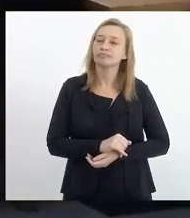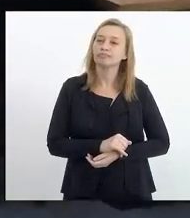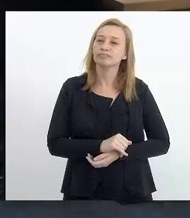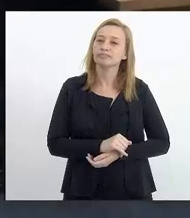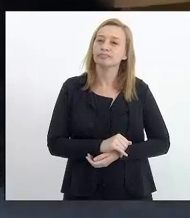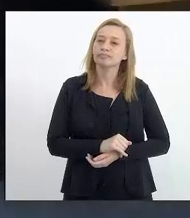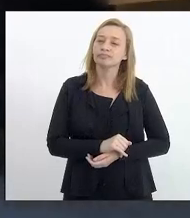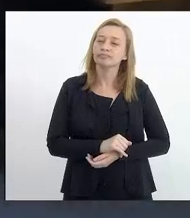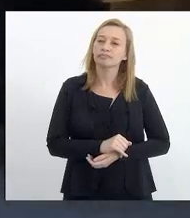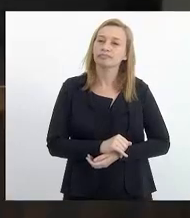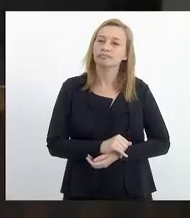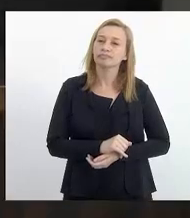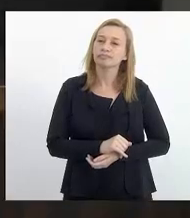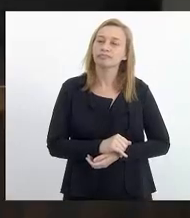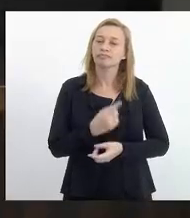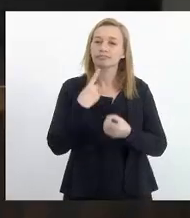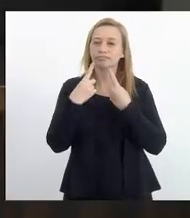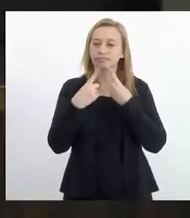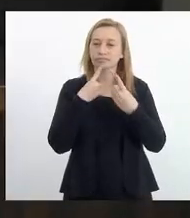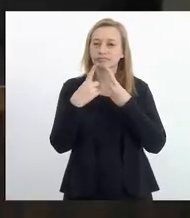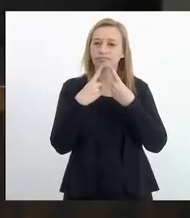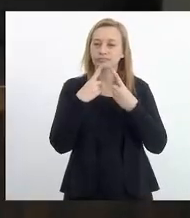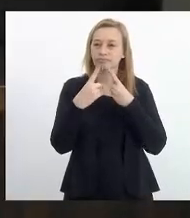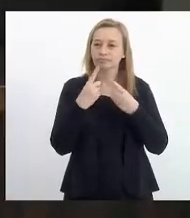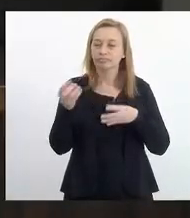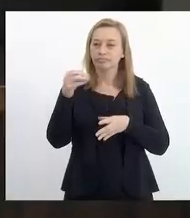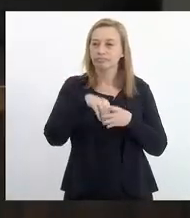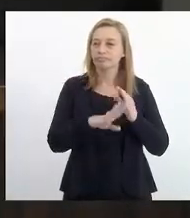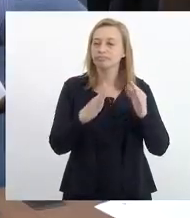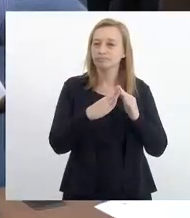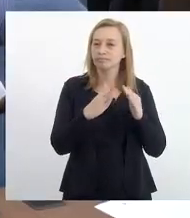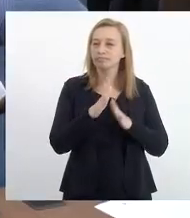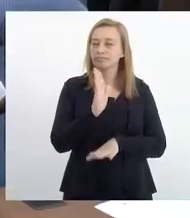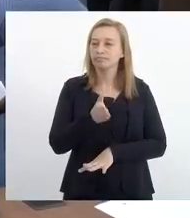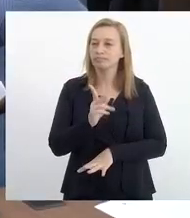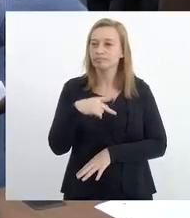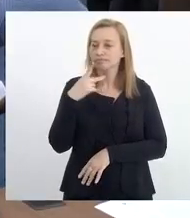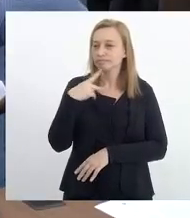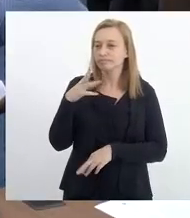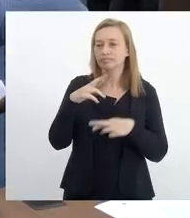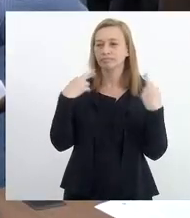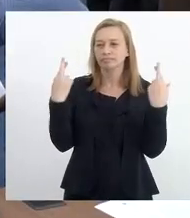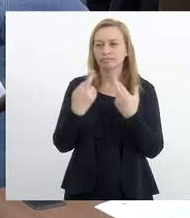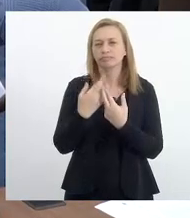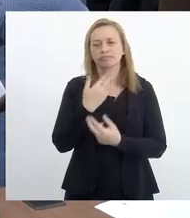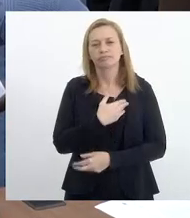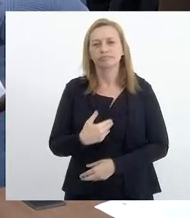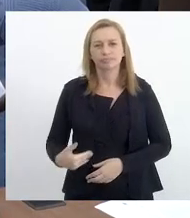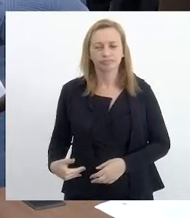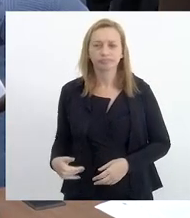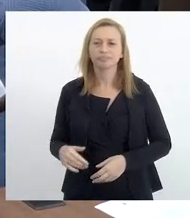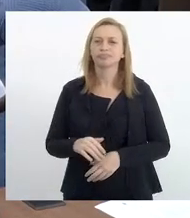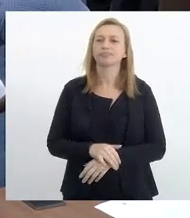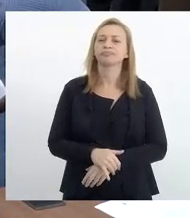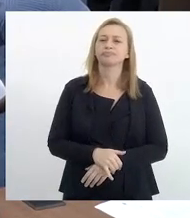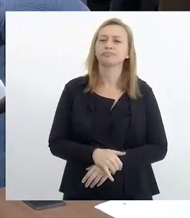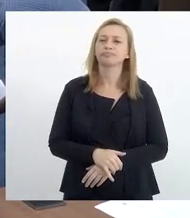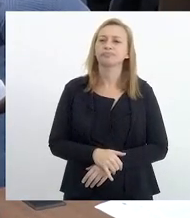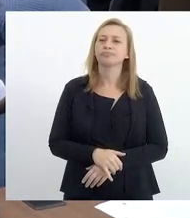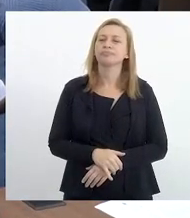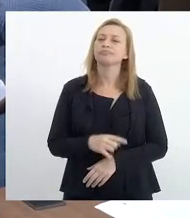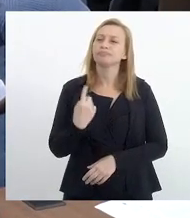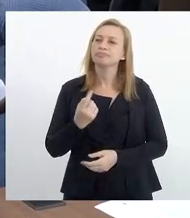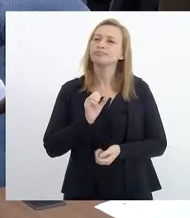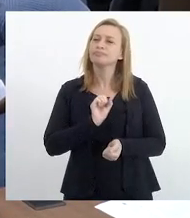dias e debates na casa, né? Já que mencionadas as audiências públicas, que a gente